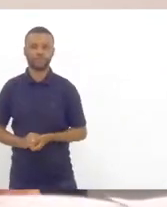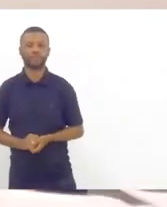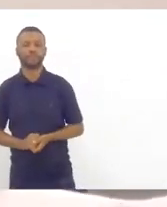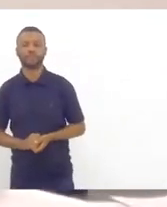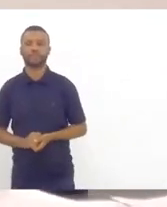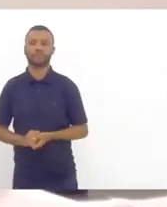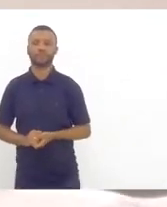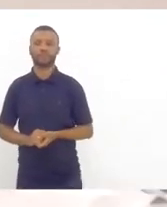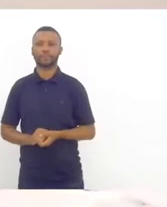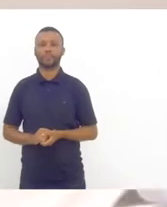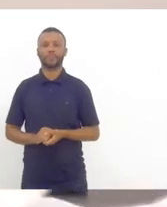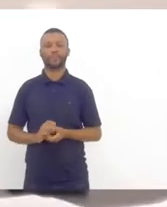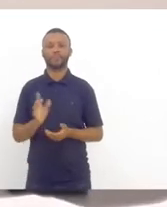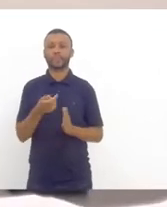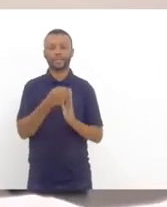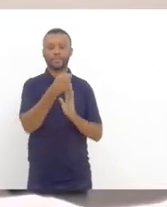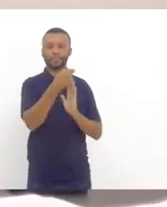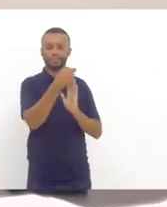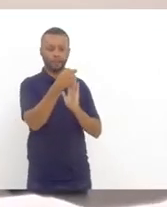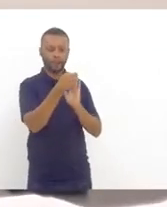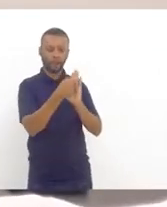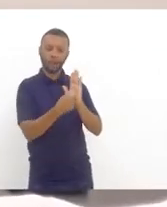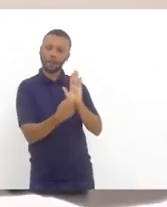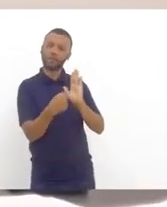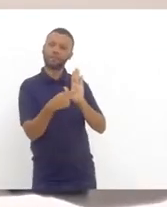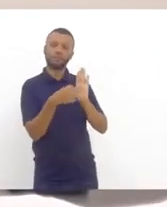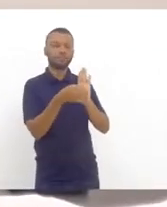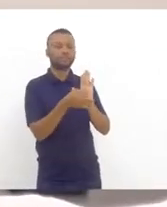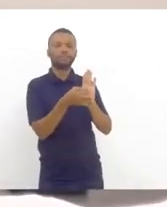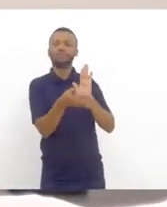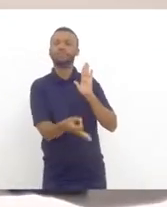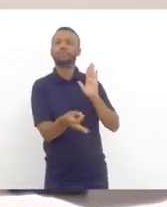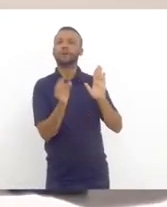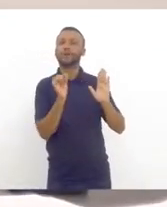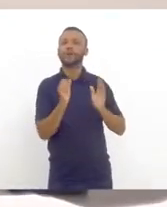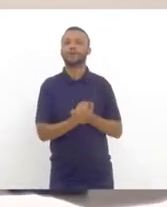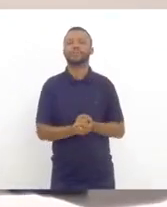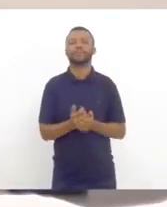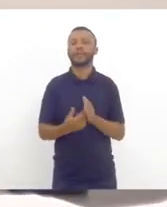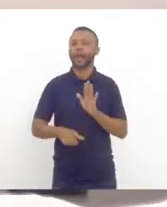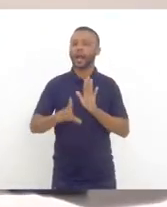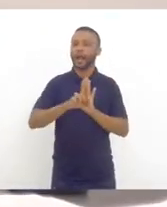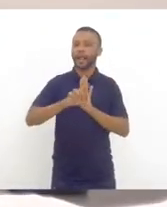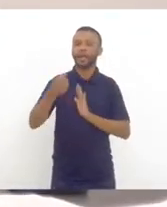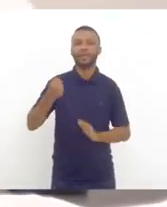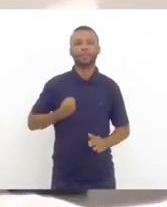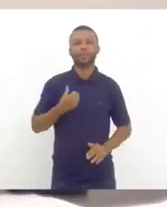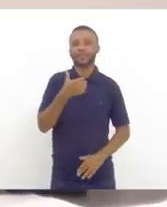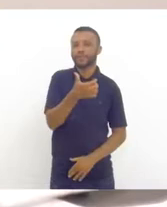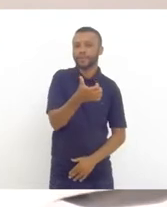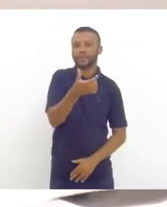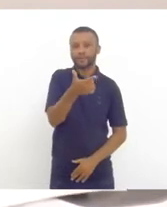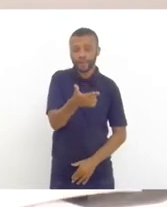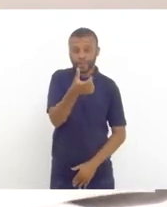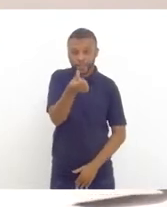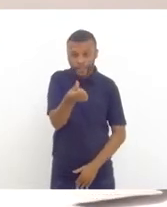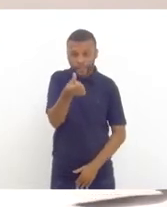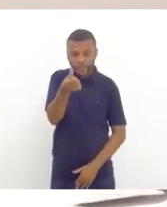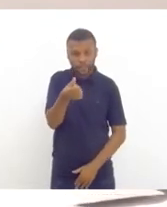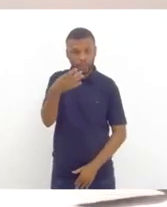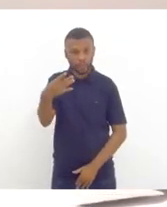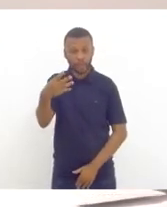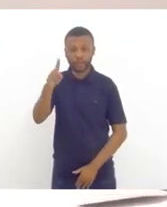por isso a preliminar, que a Lei 2664 de 96,